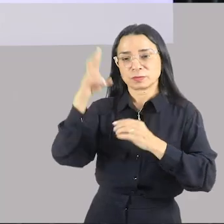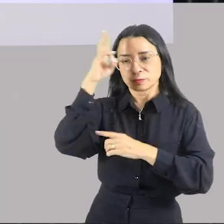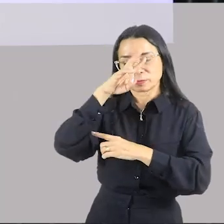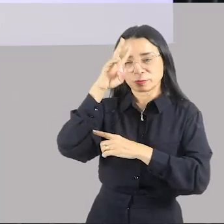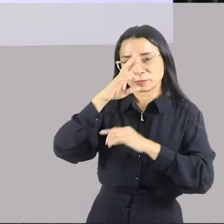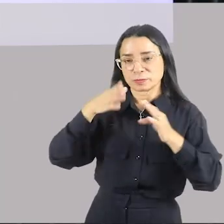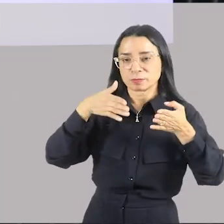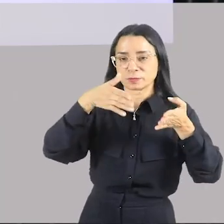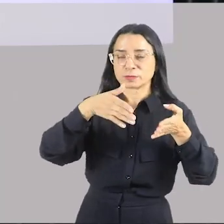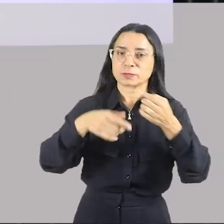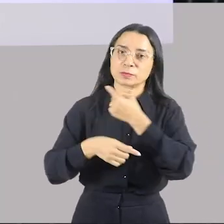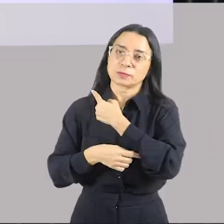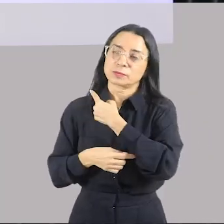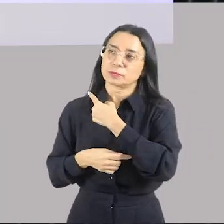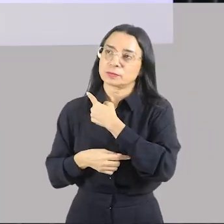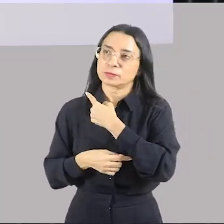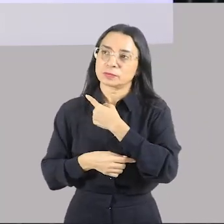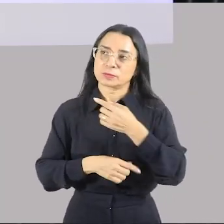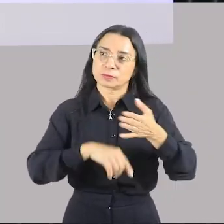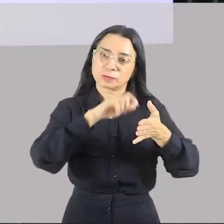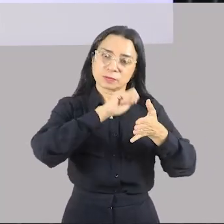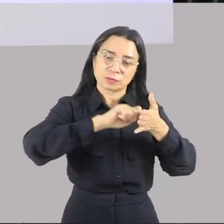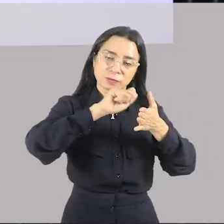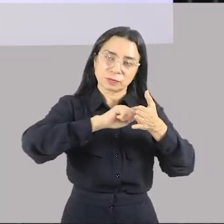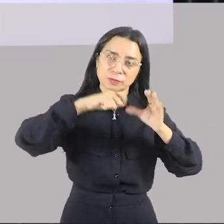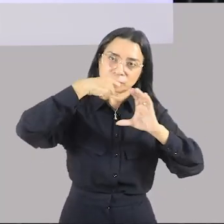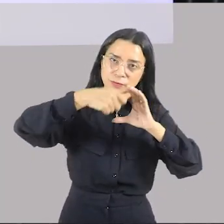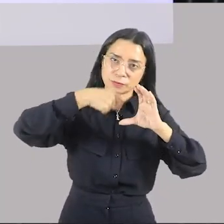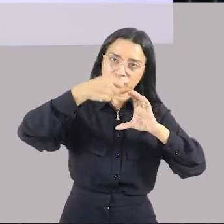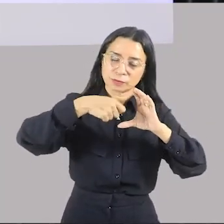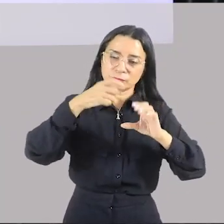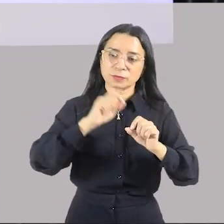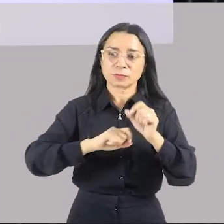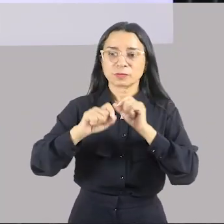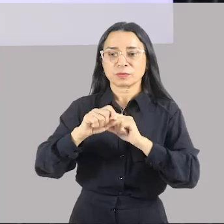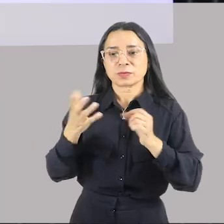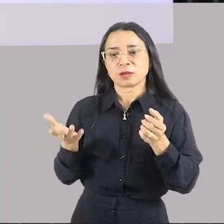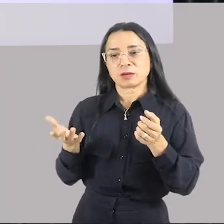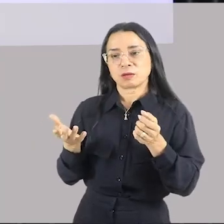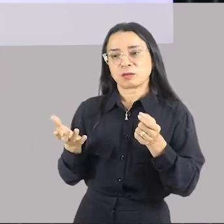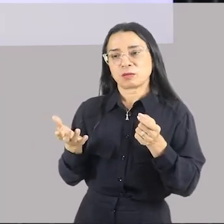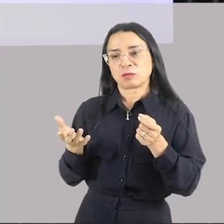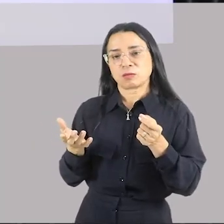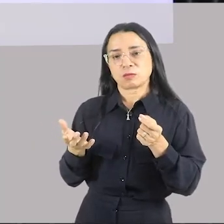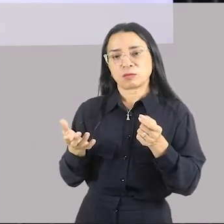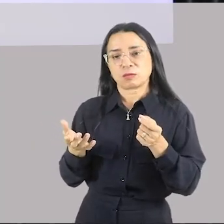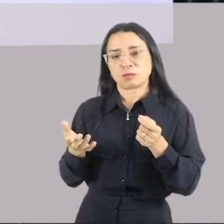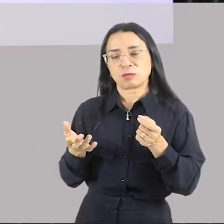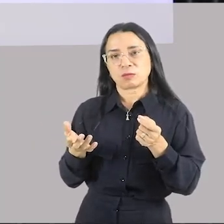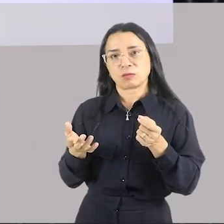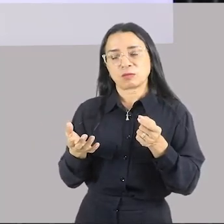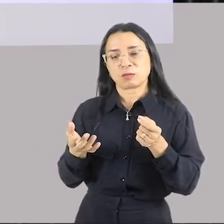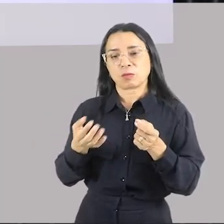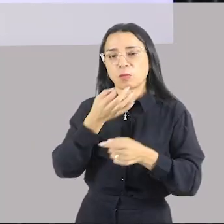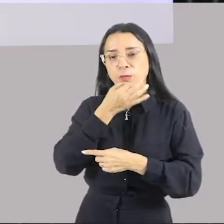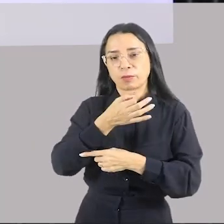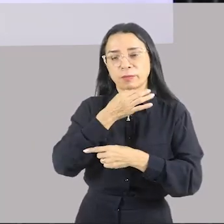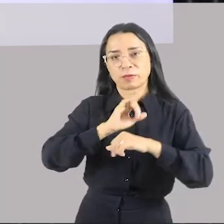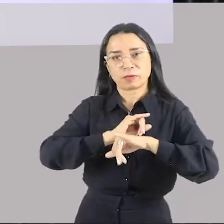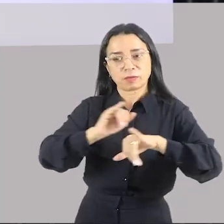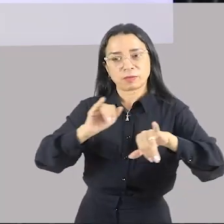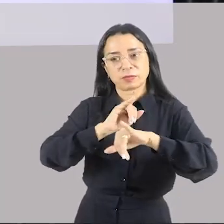que o foco está bem aqui, ó. Escrever, filmar ou emitir sem manipulação não existe. Então, todo material que a mídia